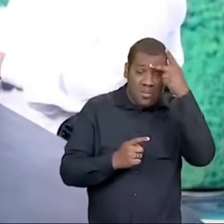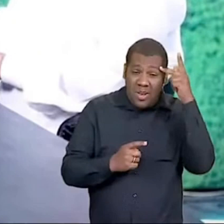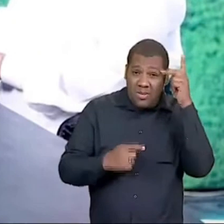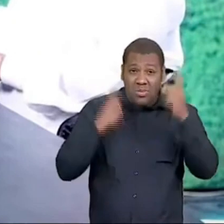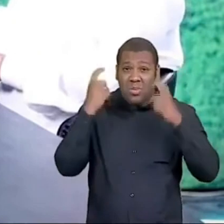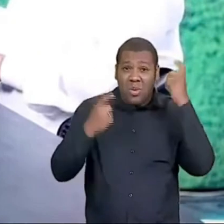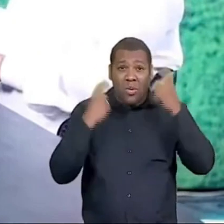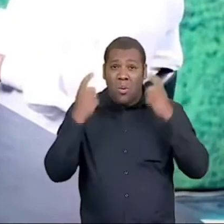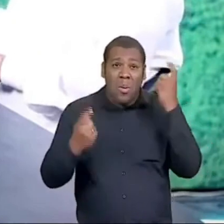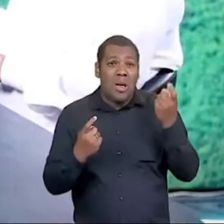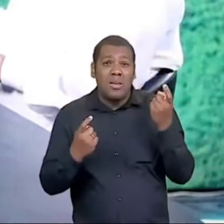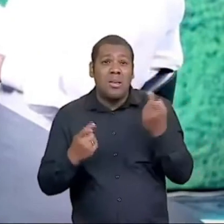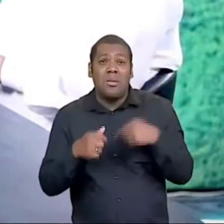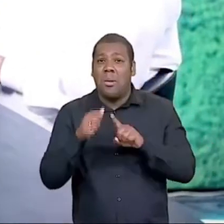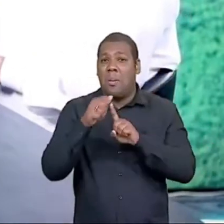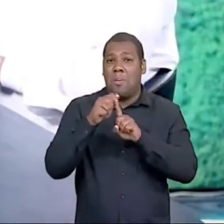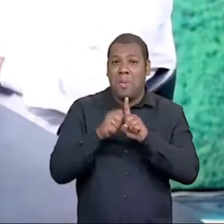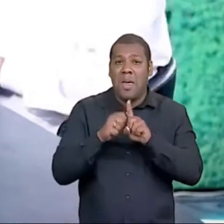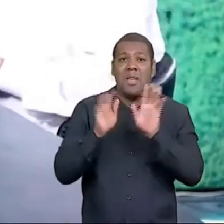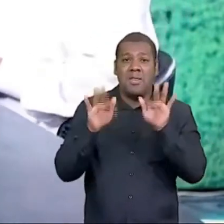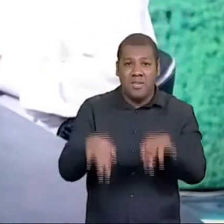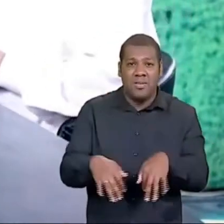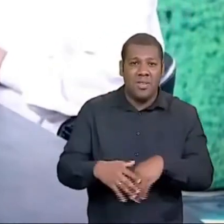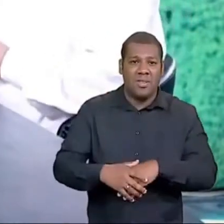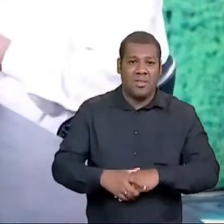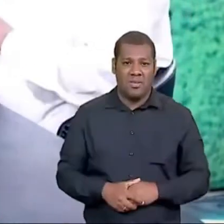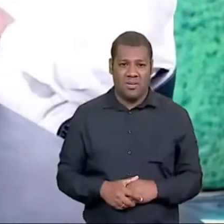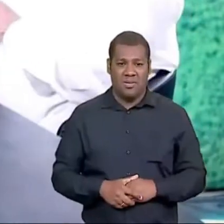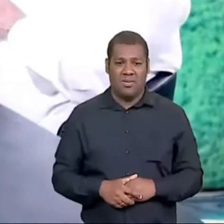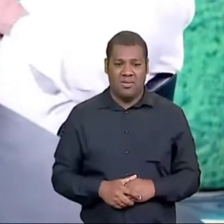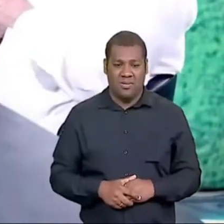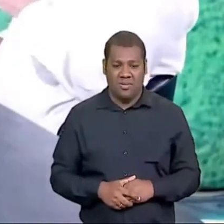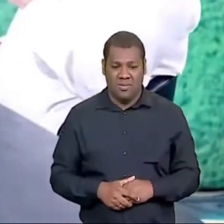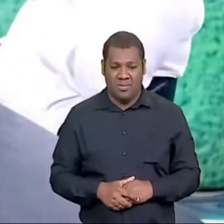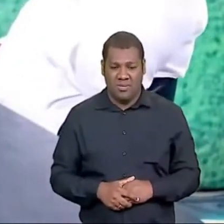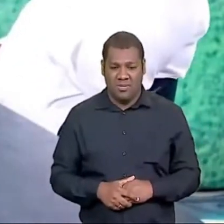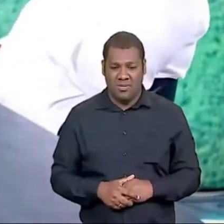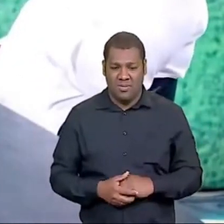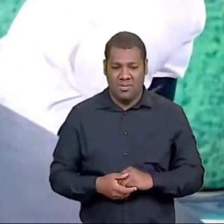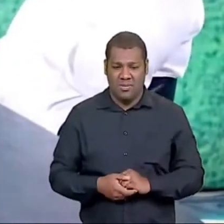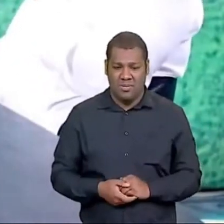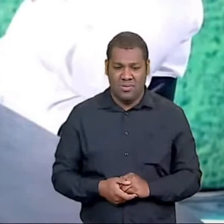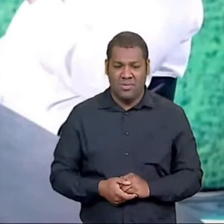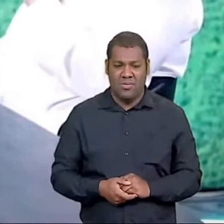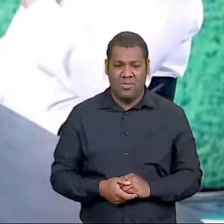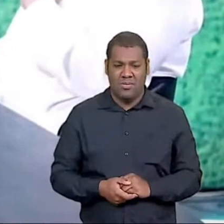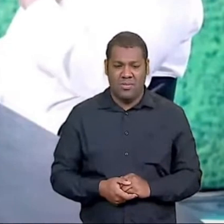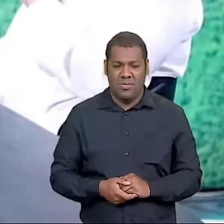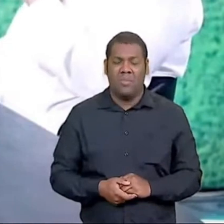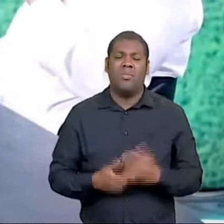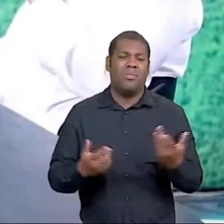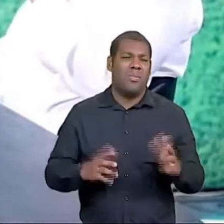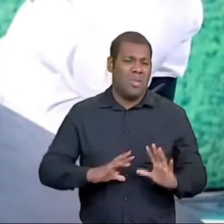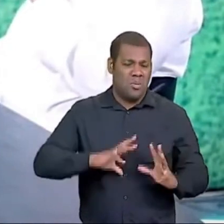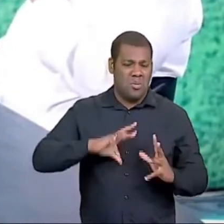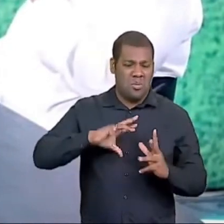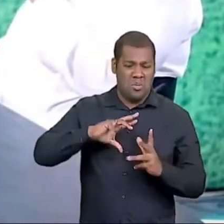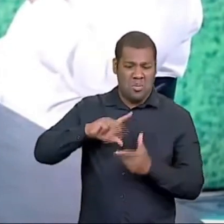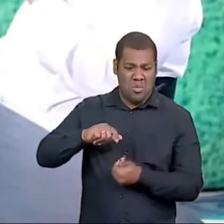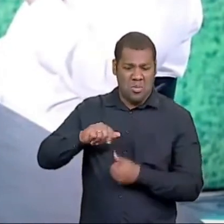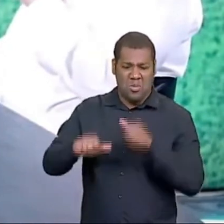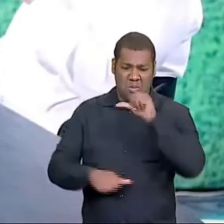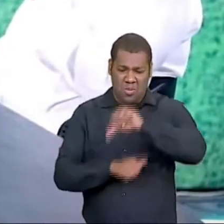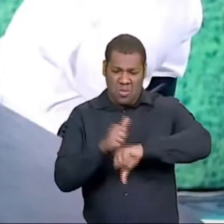meio ambiente, que tem a ver com criação de emprego, mas ao mesmo tempo de transformação também do mundo empresarial, também de